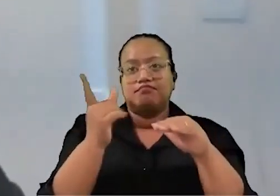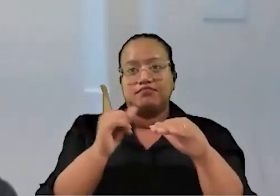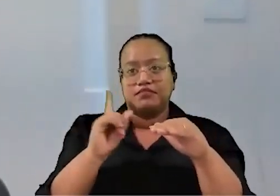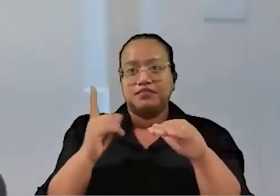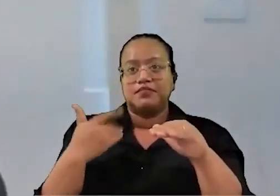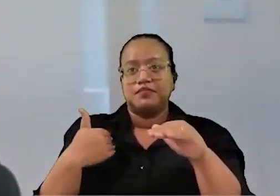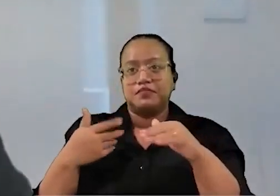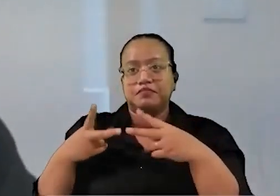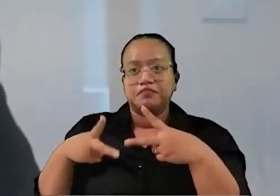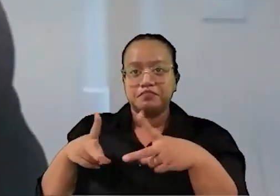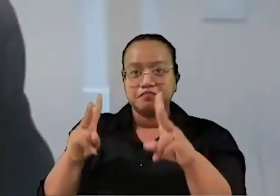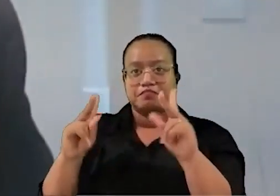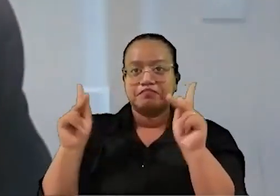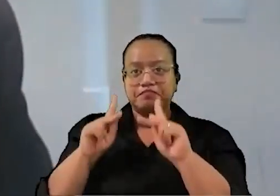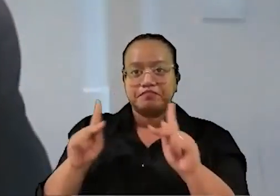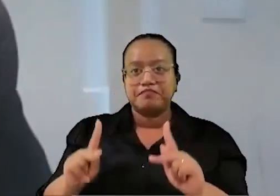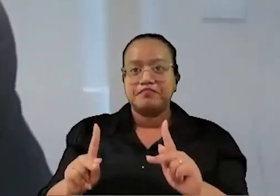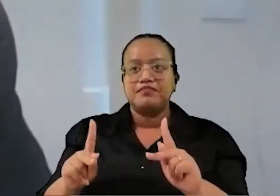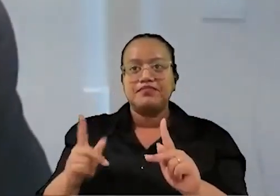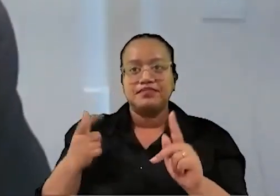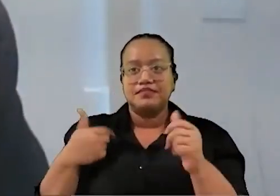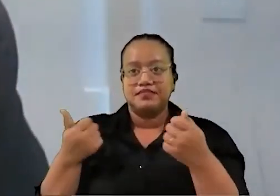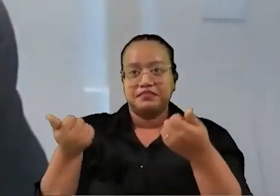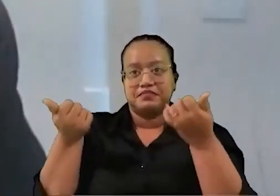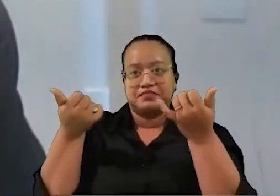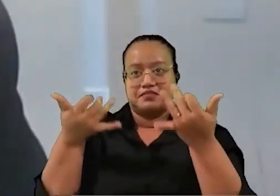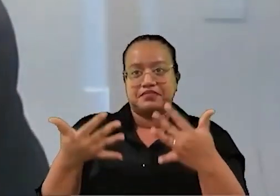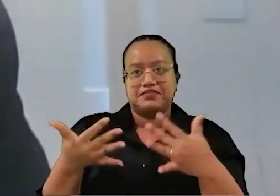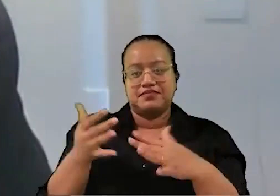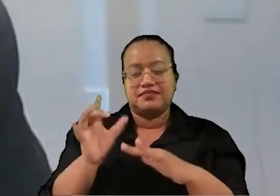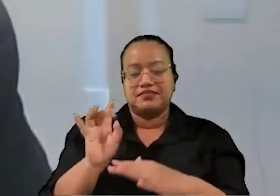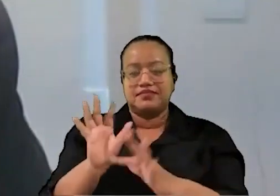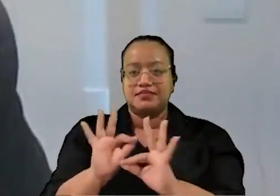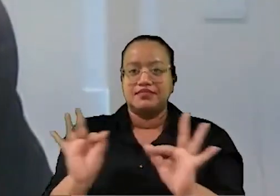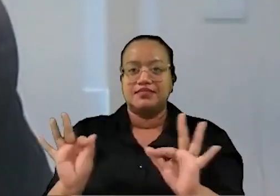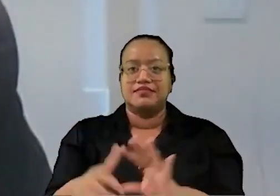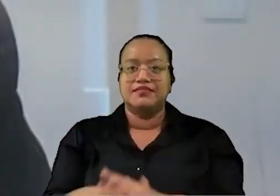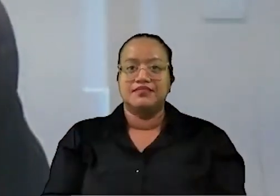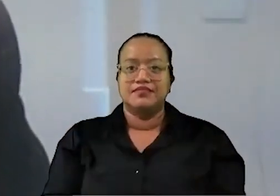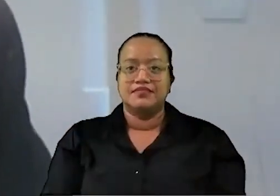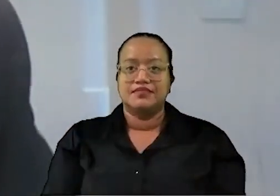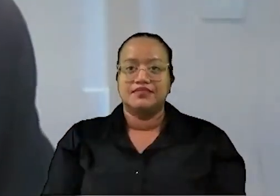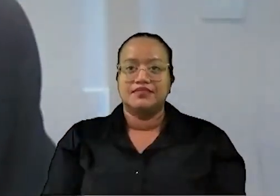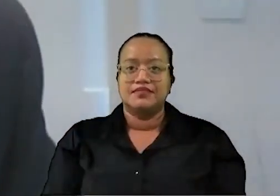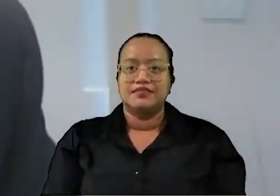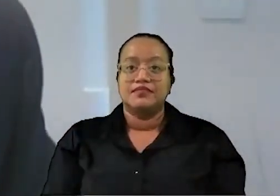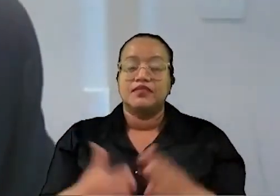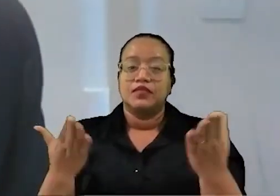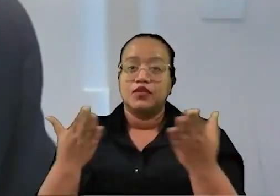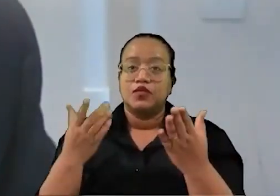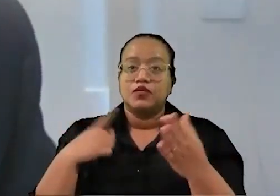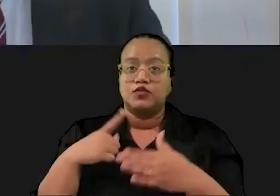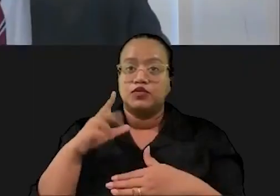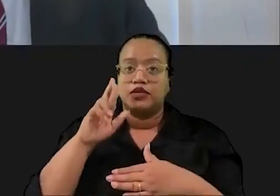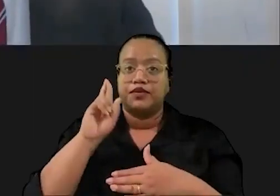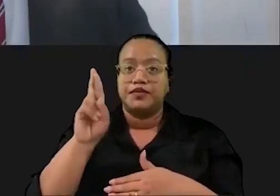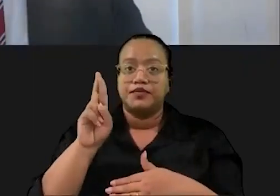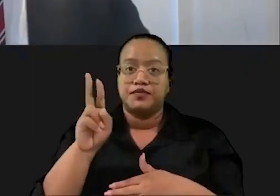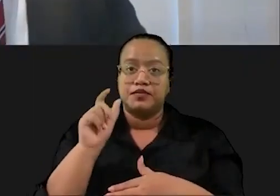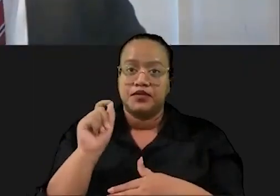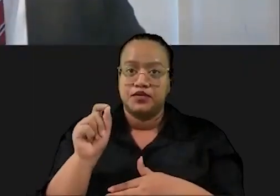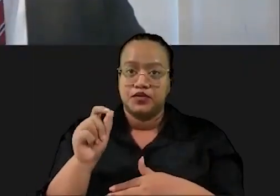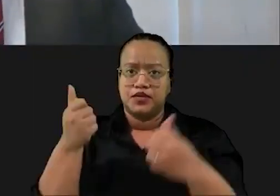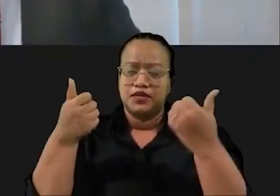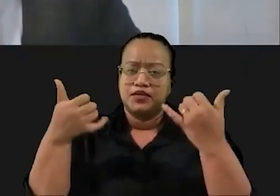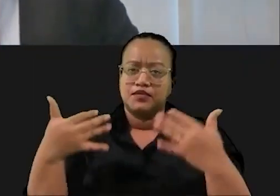para todos aí. Hoje, minha missão é falar um pouquinho sobre os fluxos, né? Vou pedir para compartilhar a tela. Então, minha